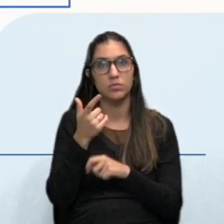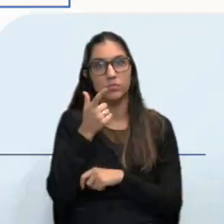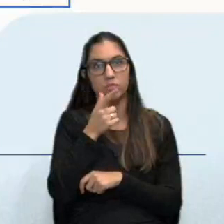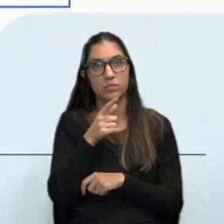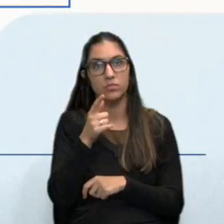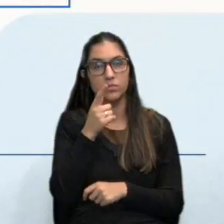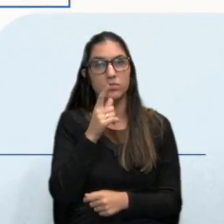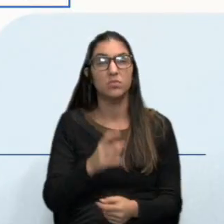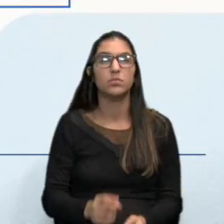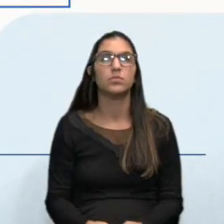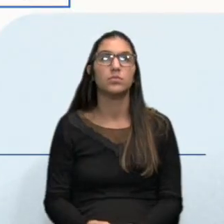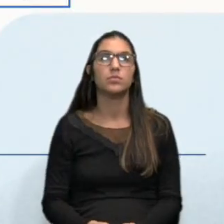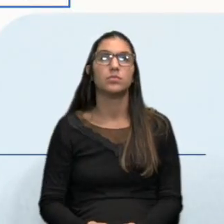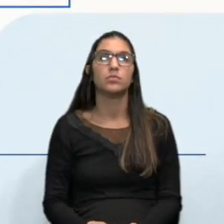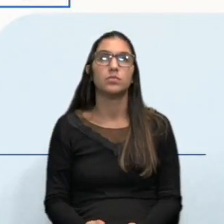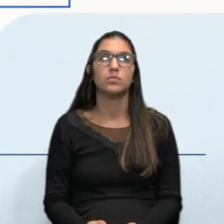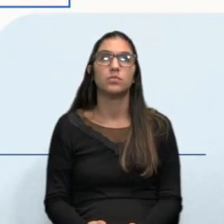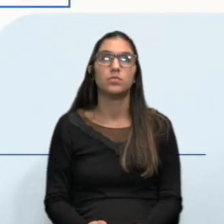em sinal elétrico.